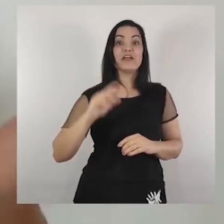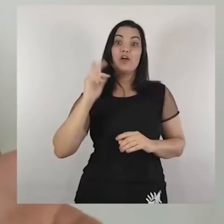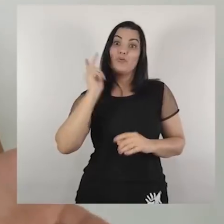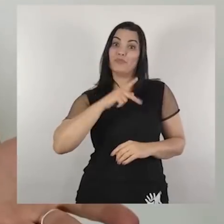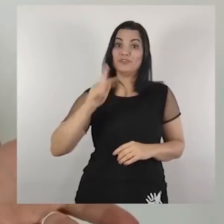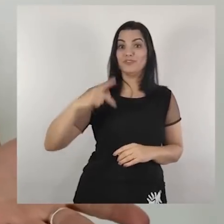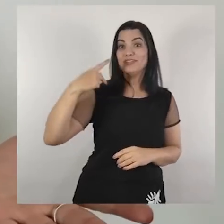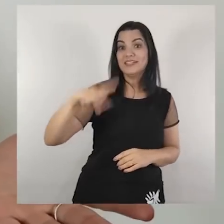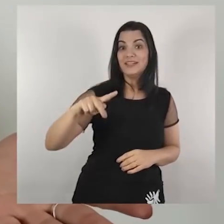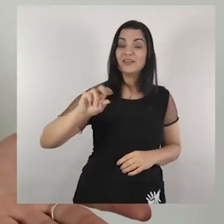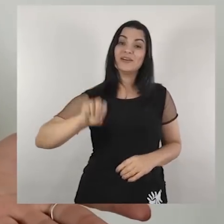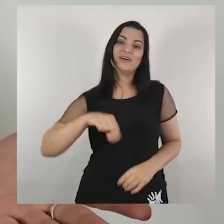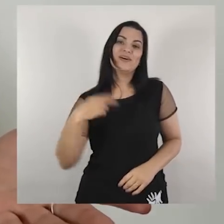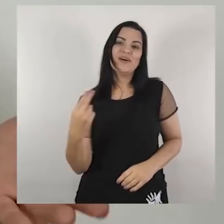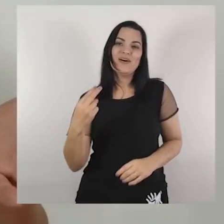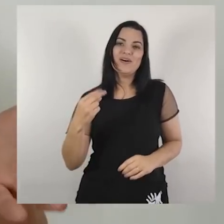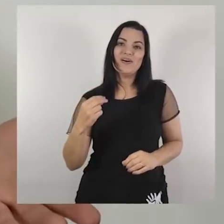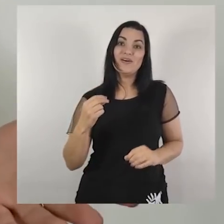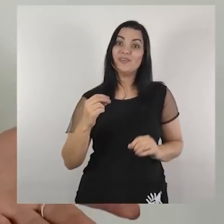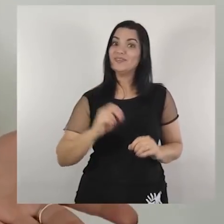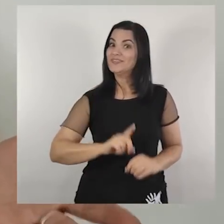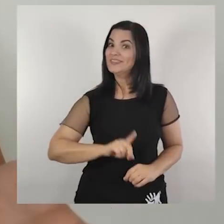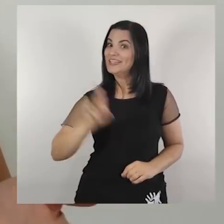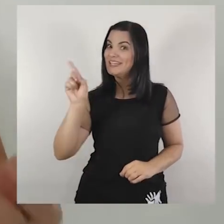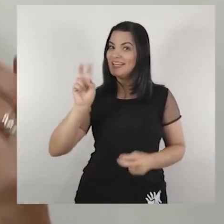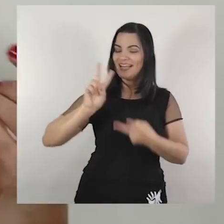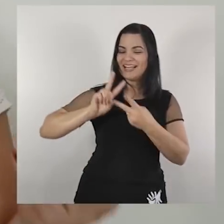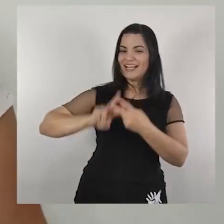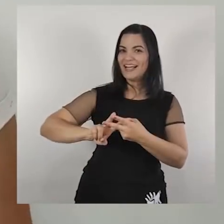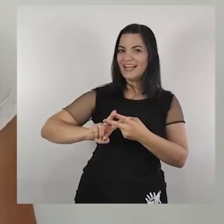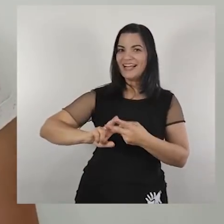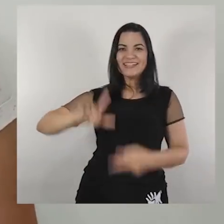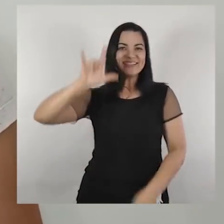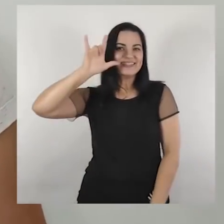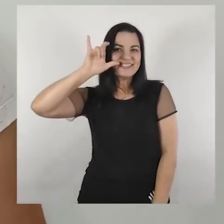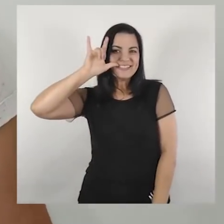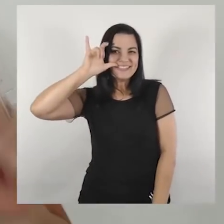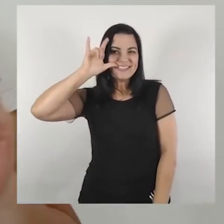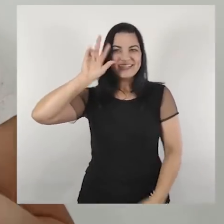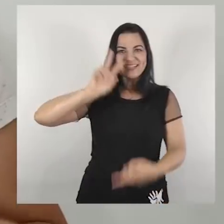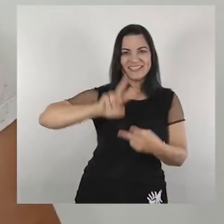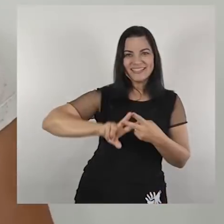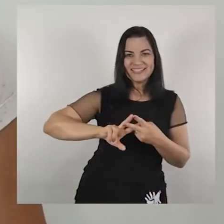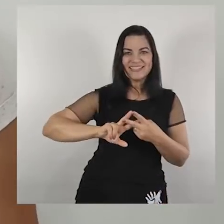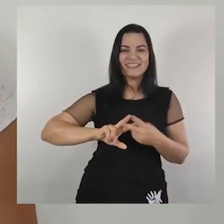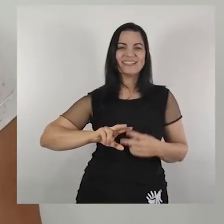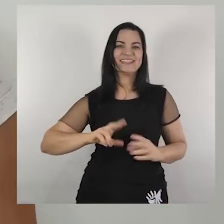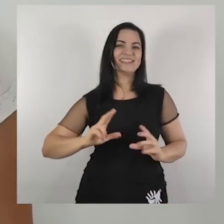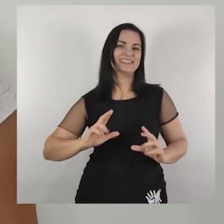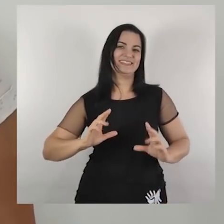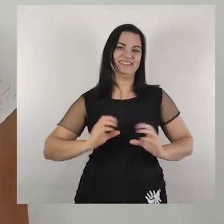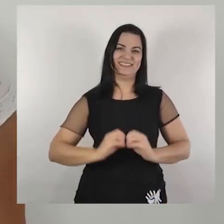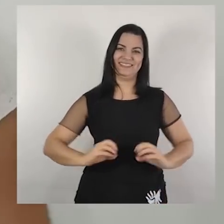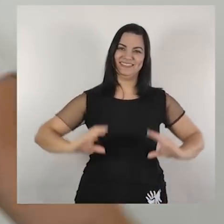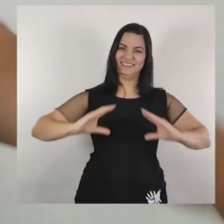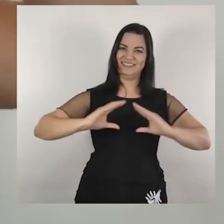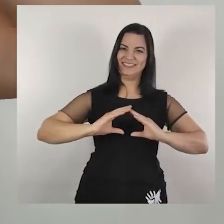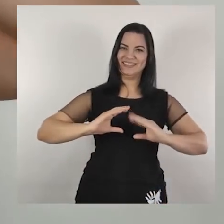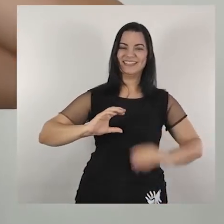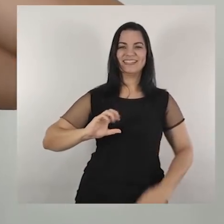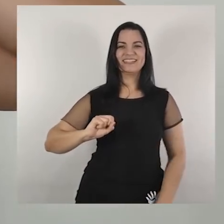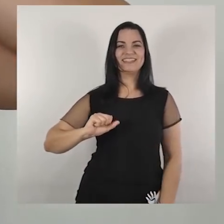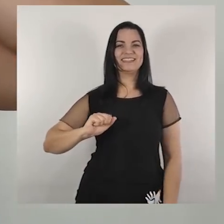e mandar para a professora de vocês ou postar lá no Instagram com a